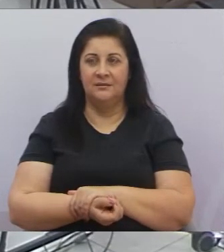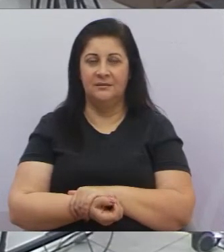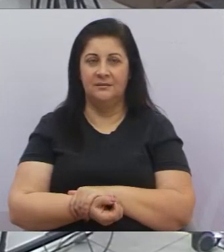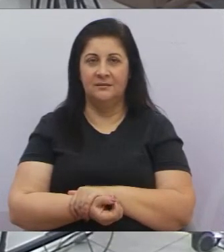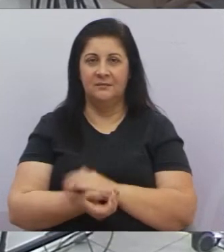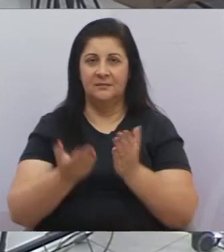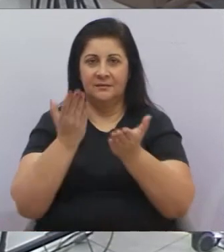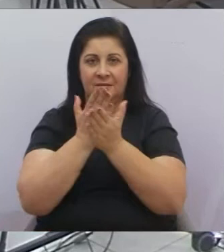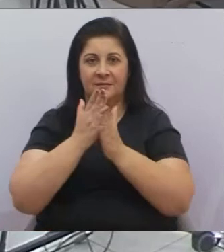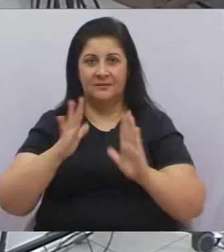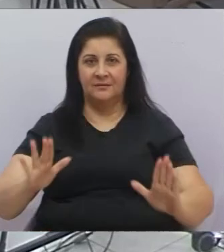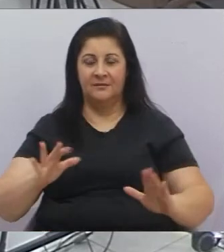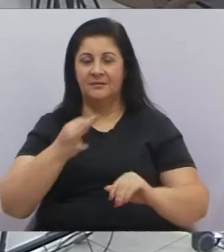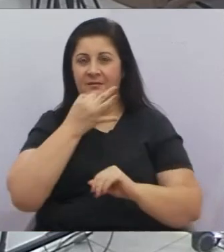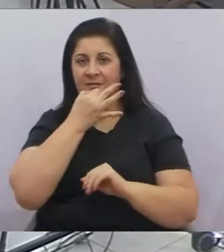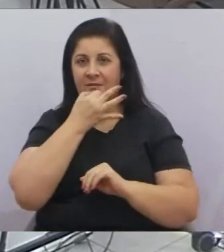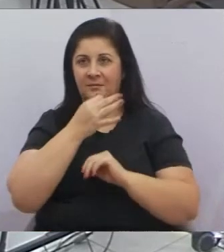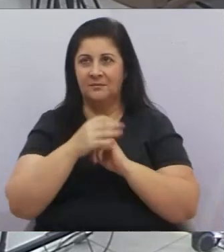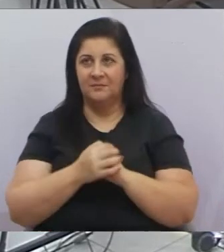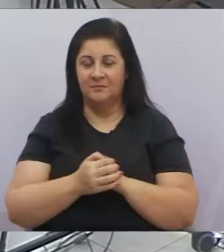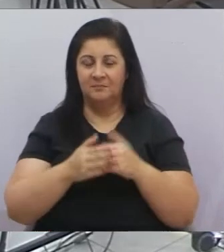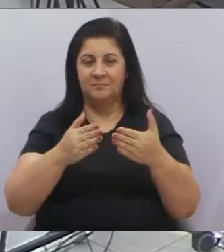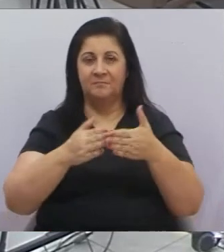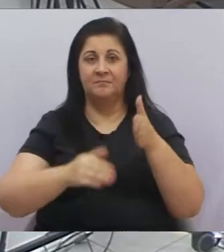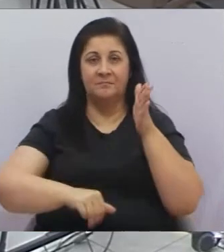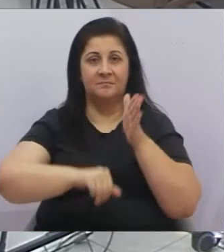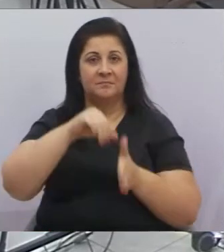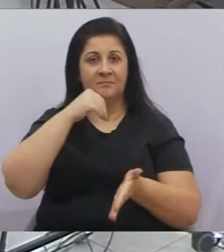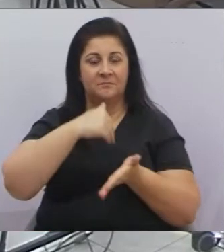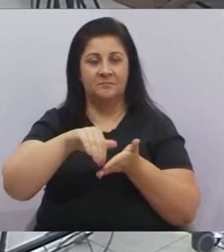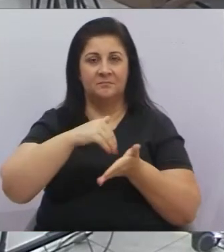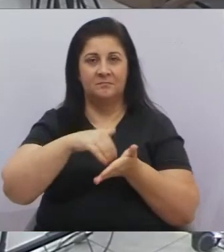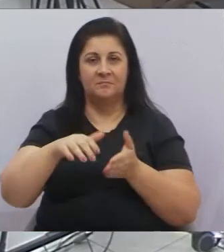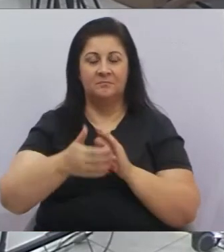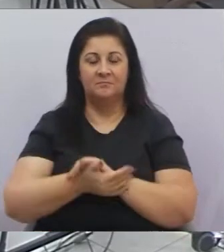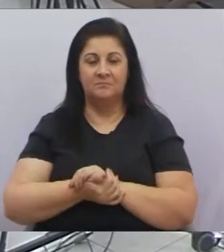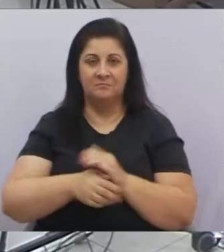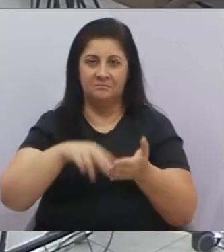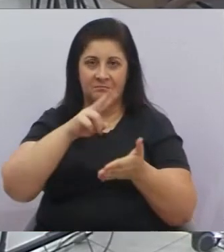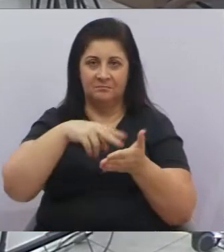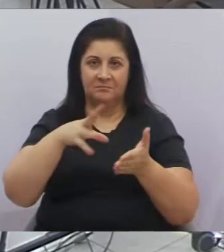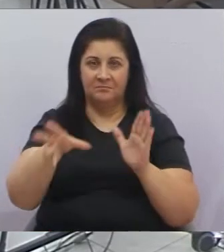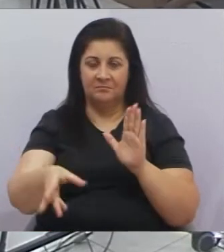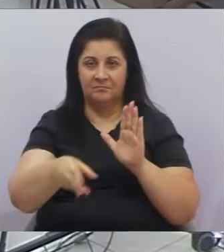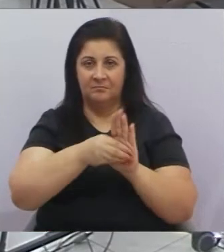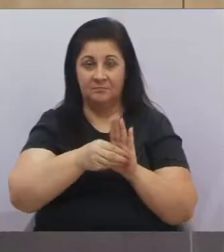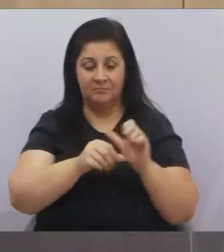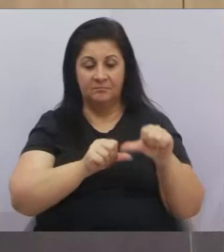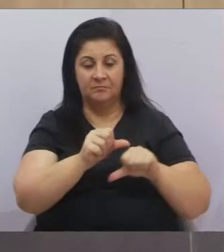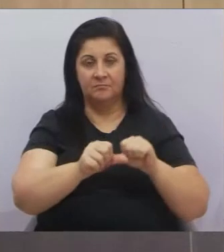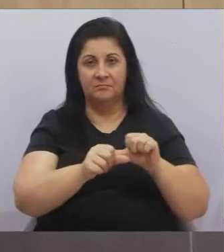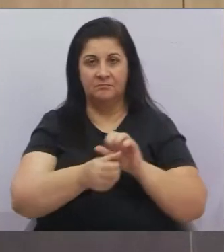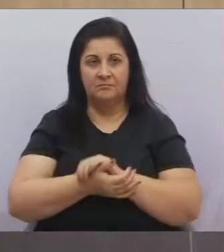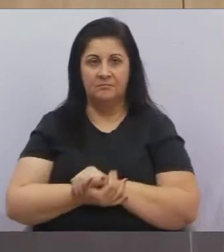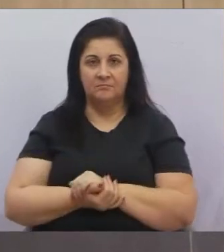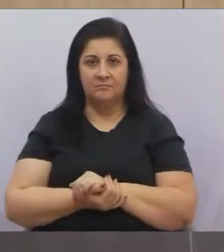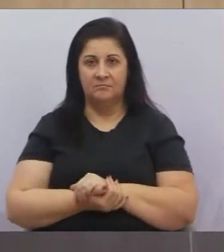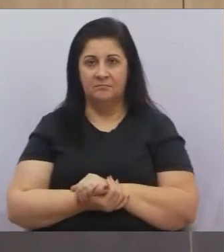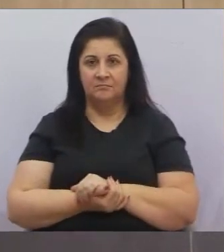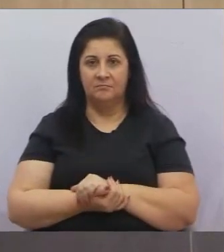Não havendo mais ninguém desejando discutir a matéria, peço ao primeiro secretário que faça a leitura da emenda modificativa.